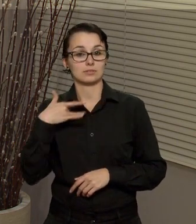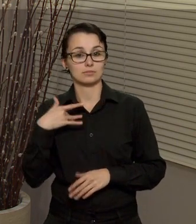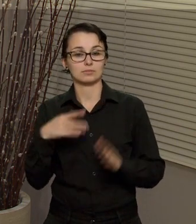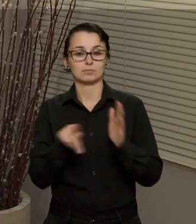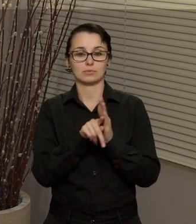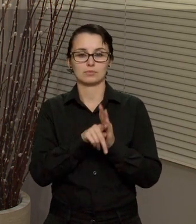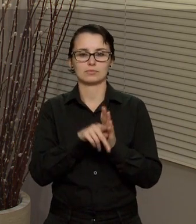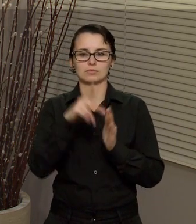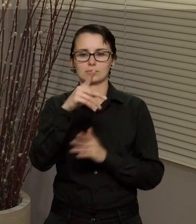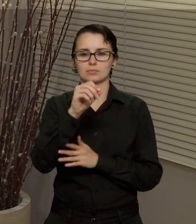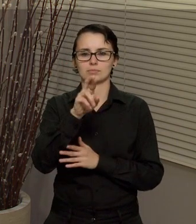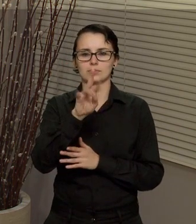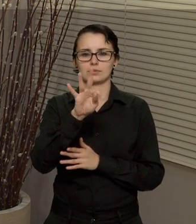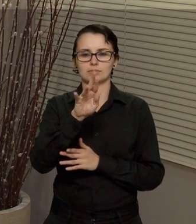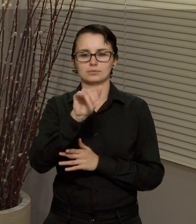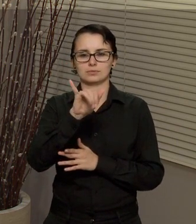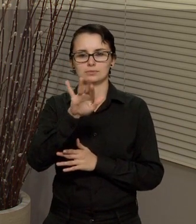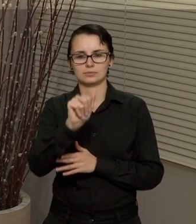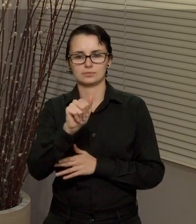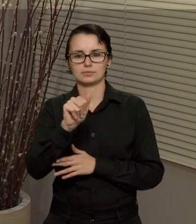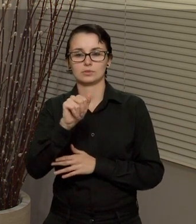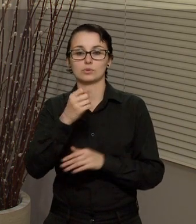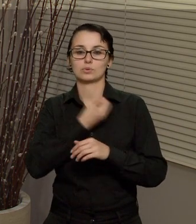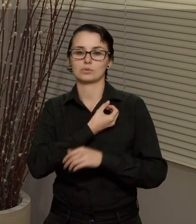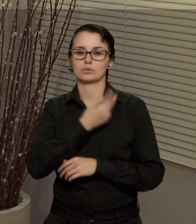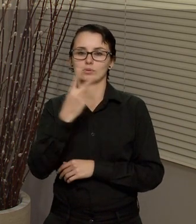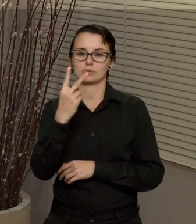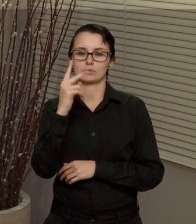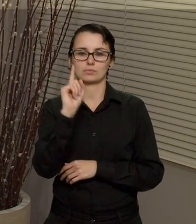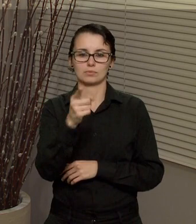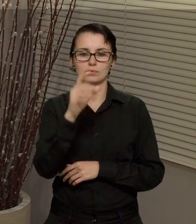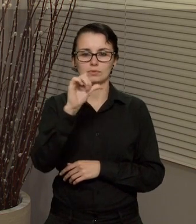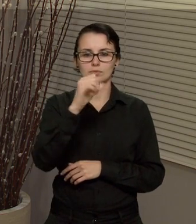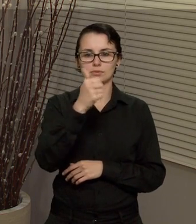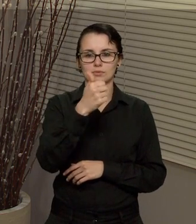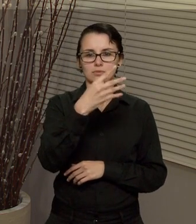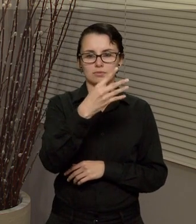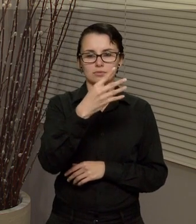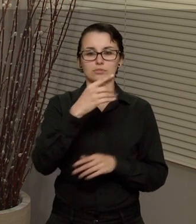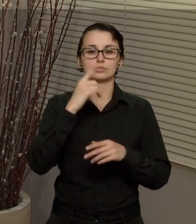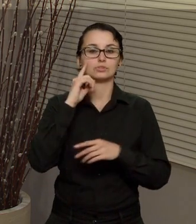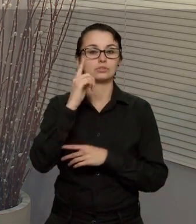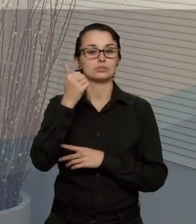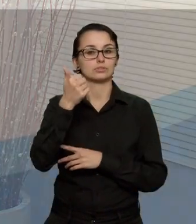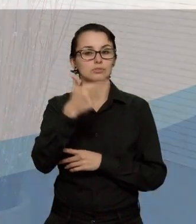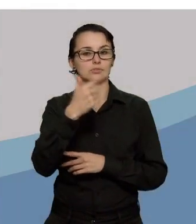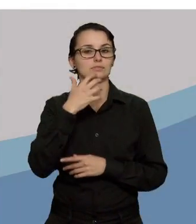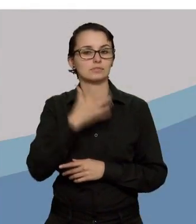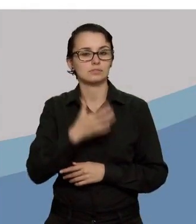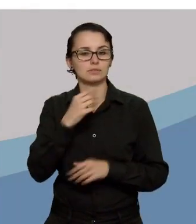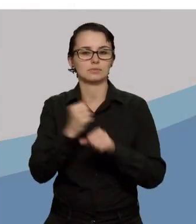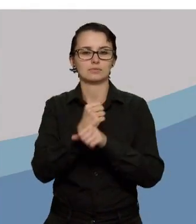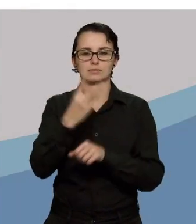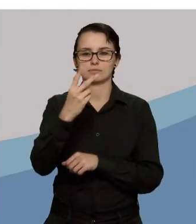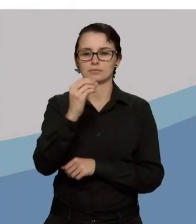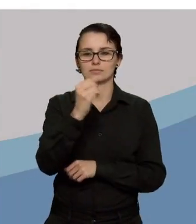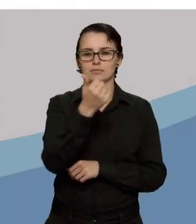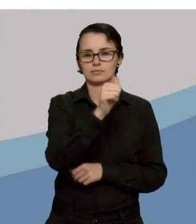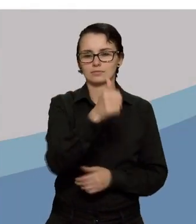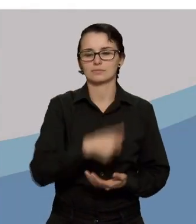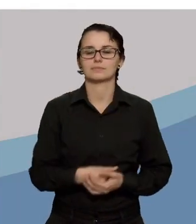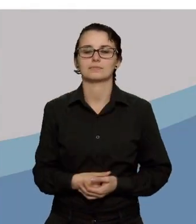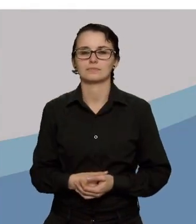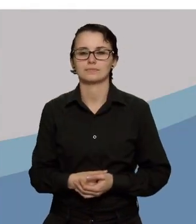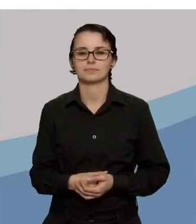da Portaria número 2914, de 12 de dezembro de 2011. Esta portaria